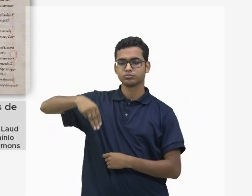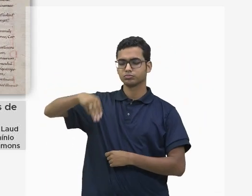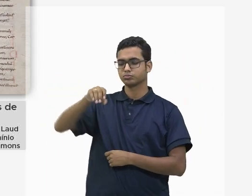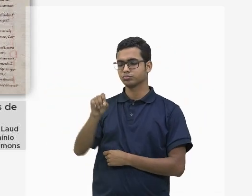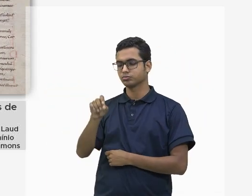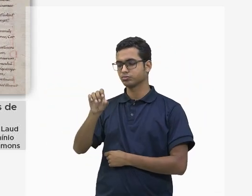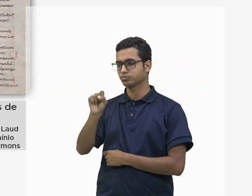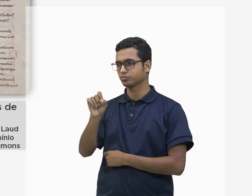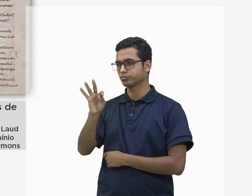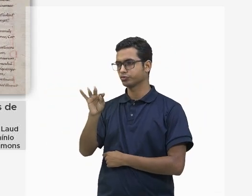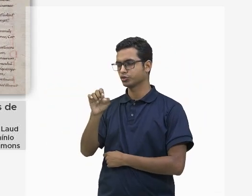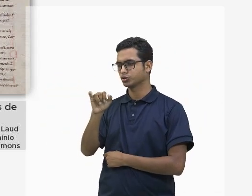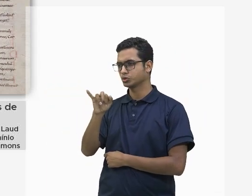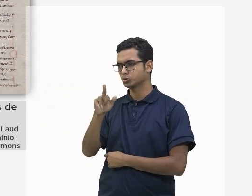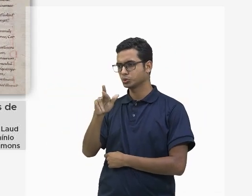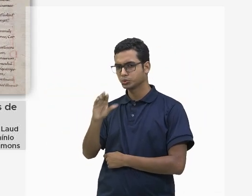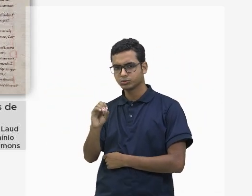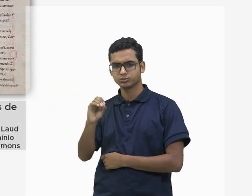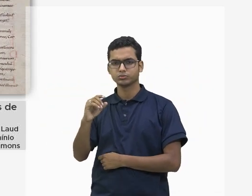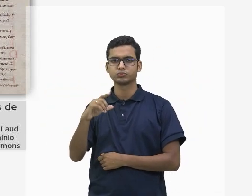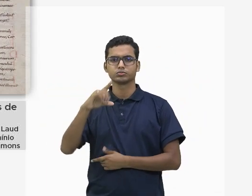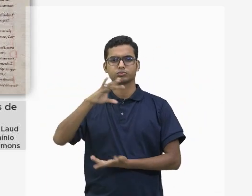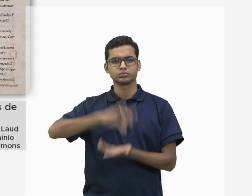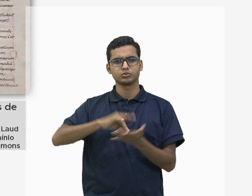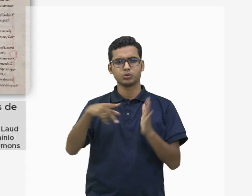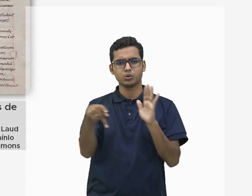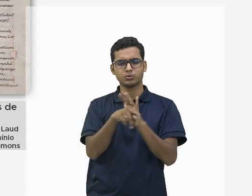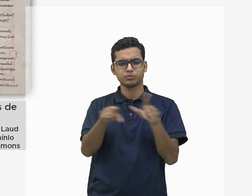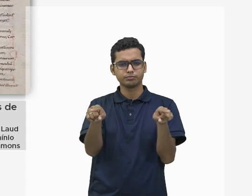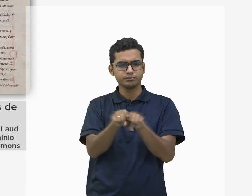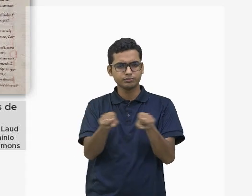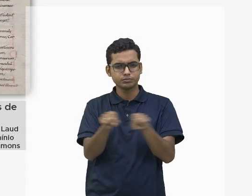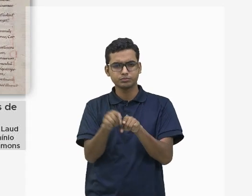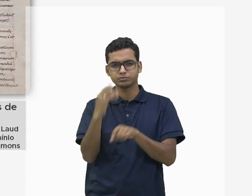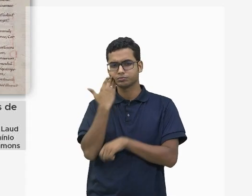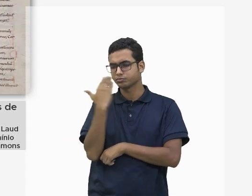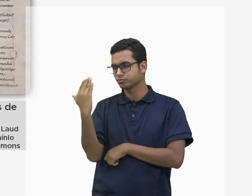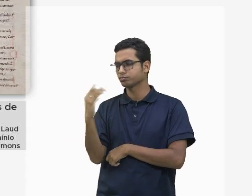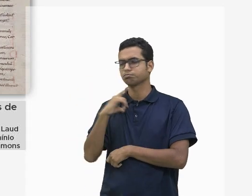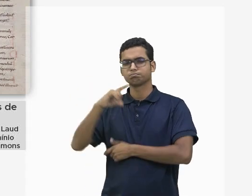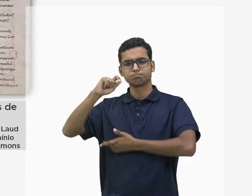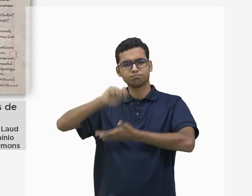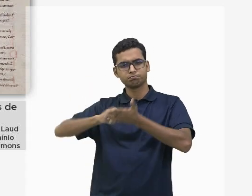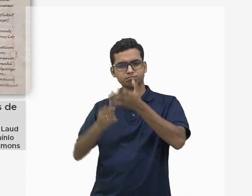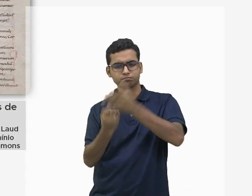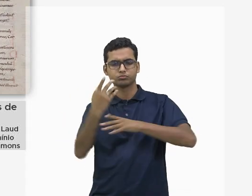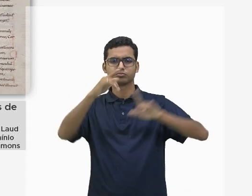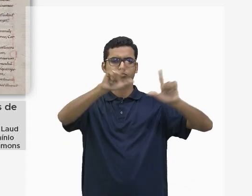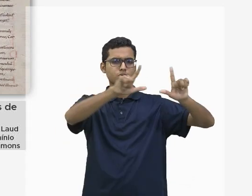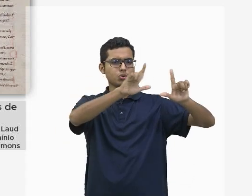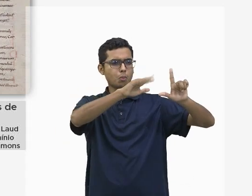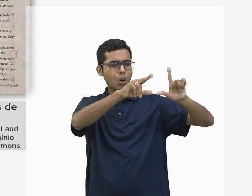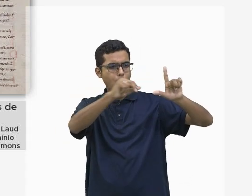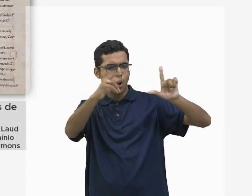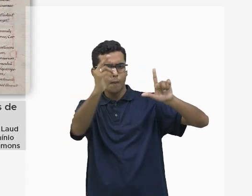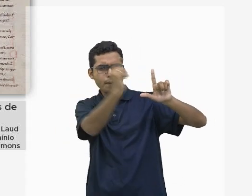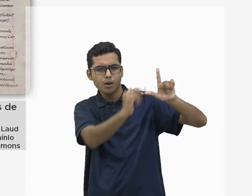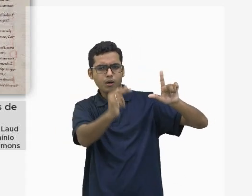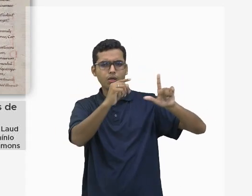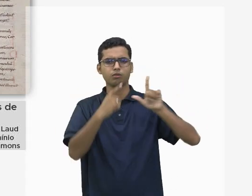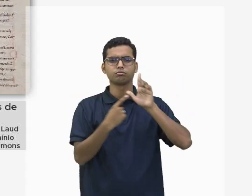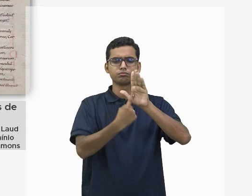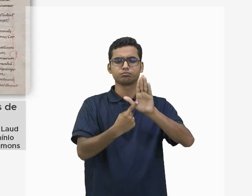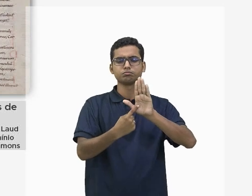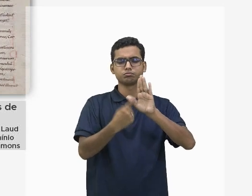que fazem, né, as transcrições das obras lá da antiguidade para esse início, então, de alta